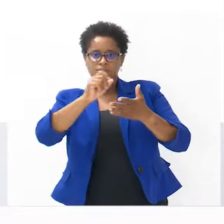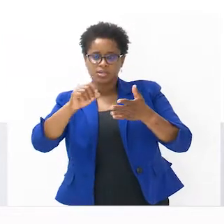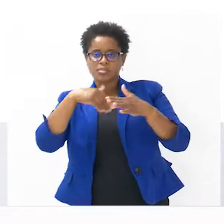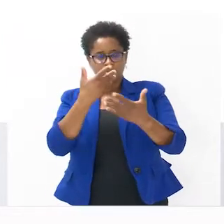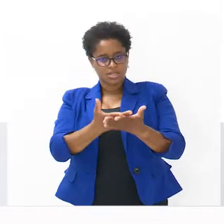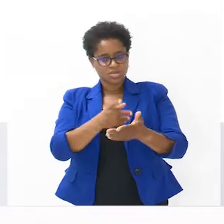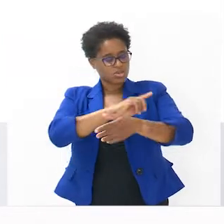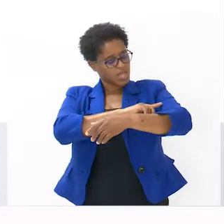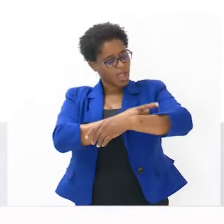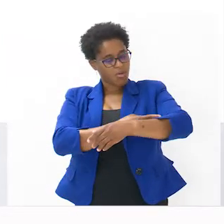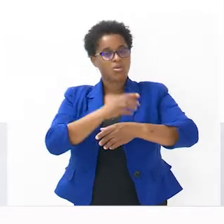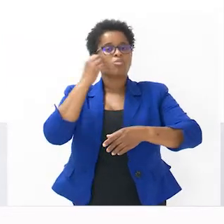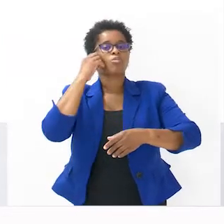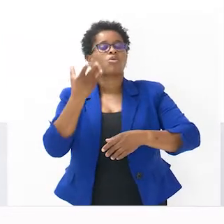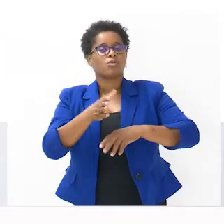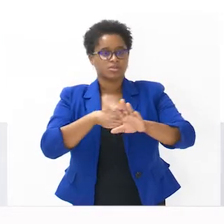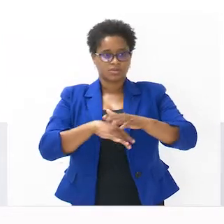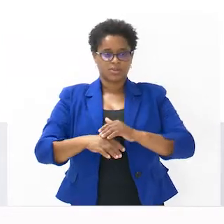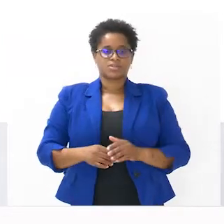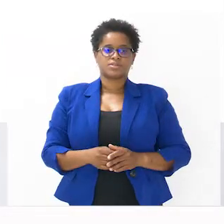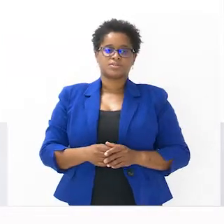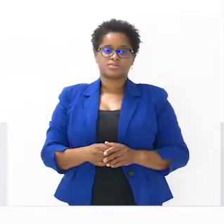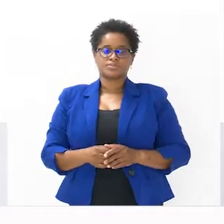representação de ângulo, como é que se representa.